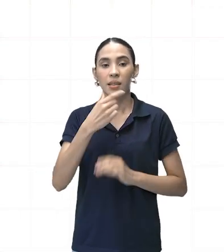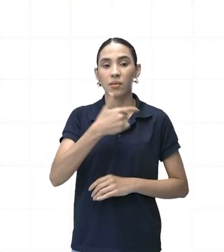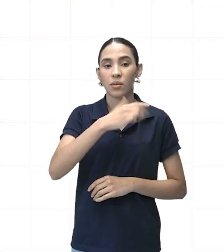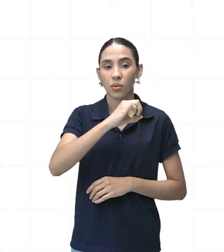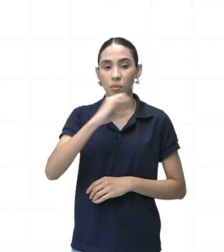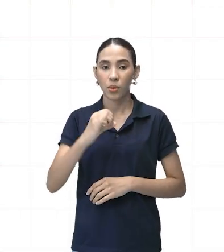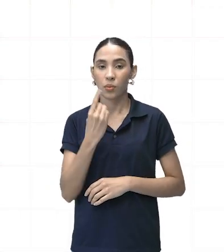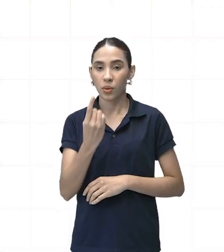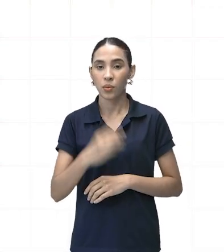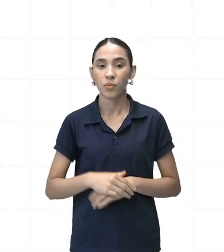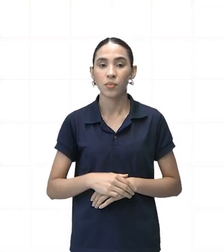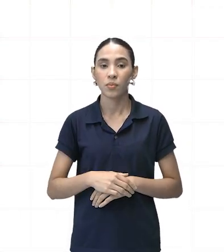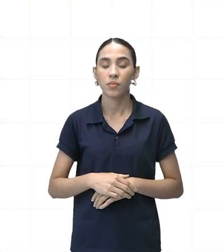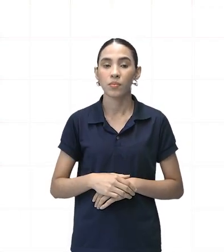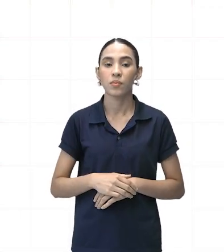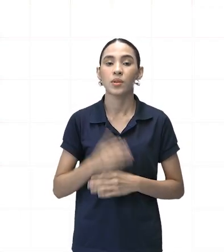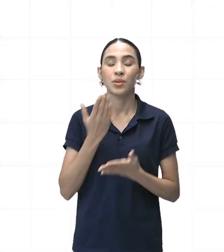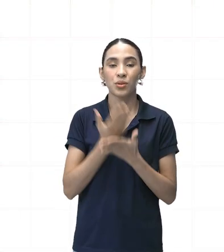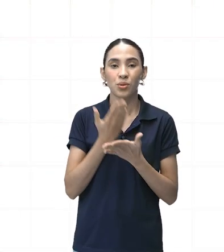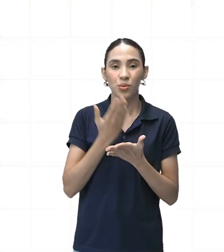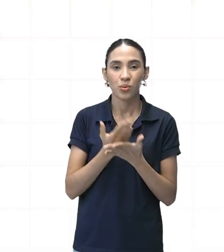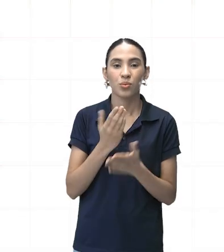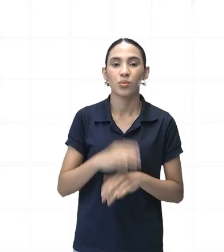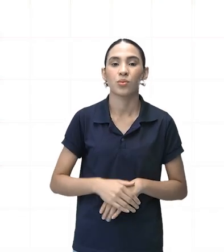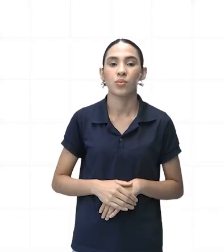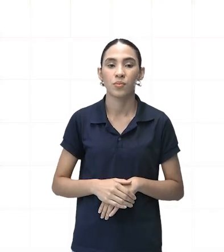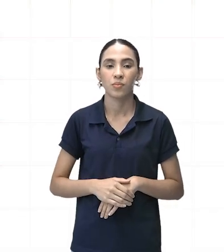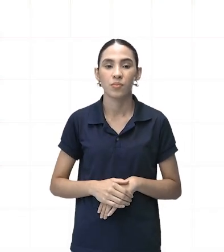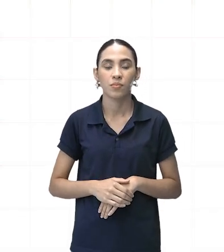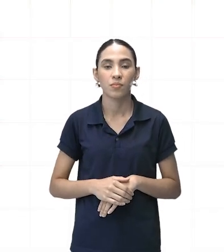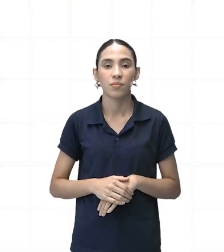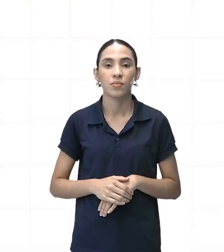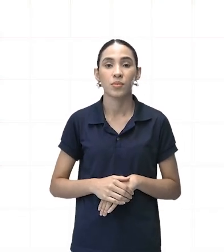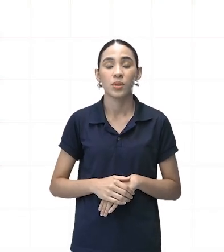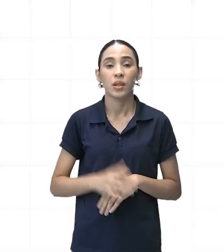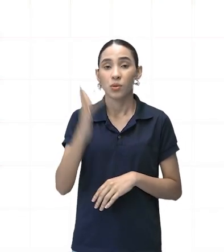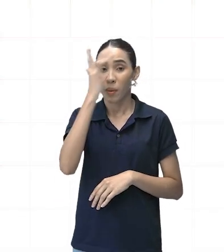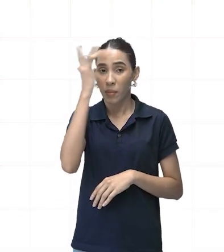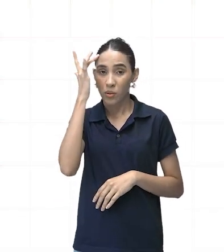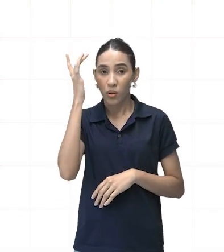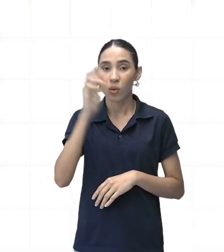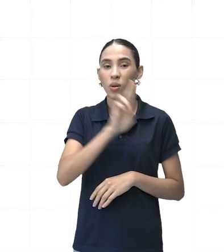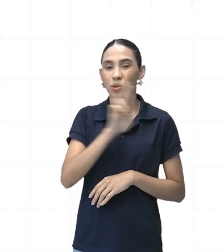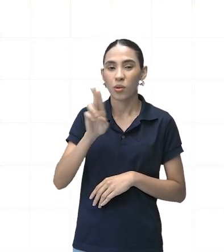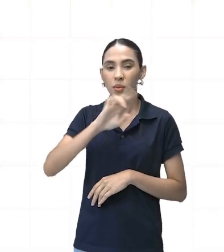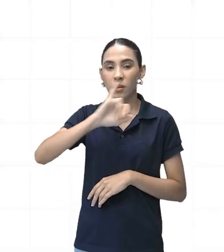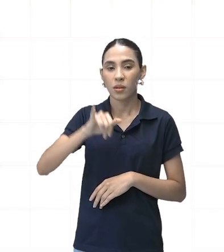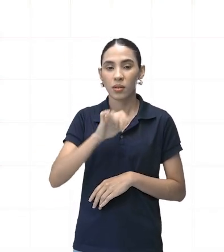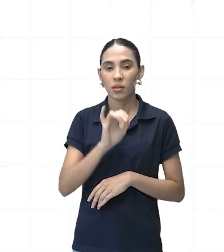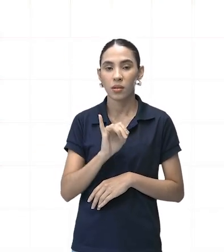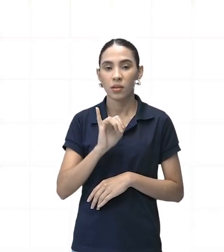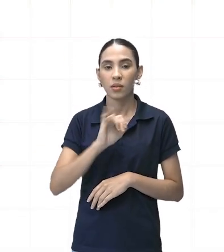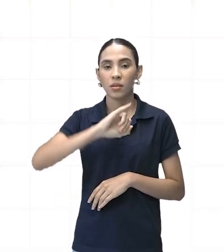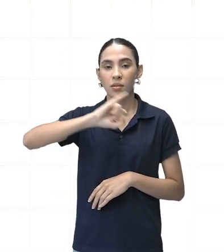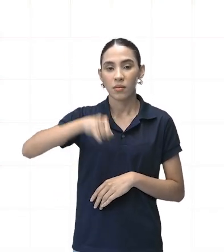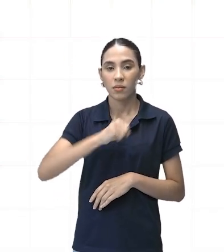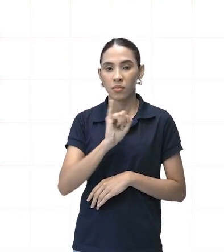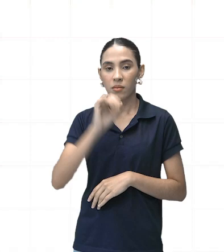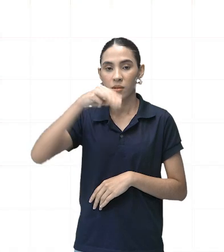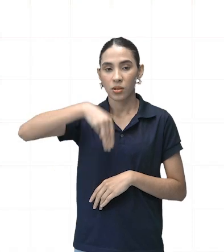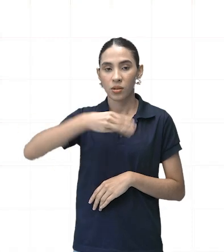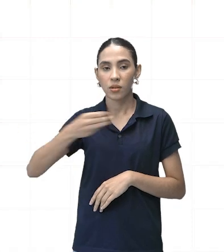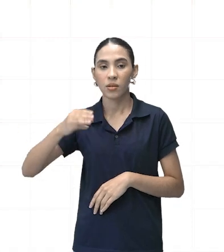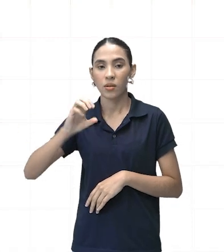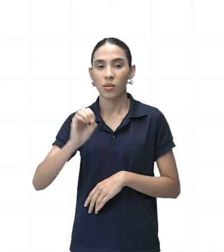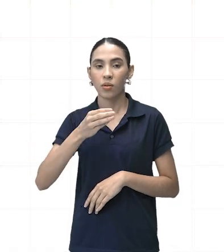de 2001, através de estudos, né, de um economista chamado Jim O'Neill, que formulou a expressão